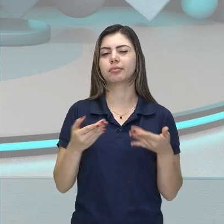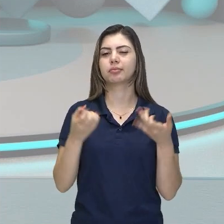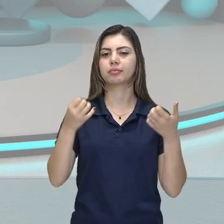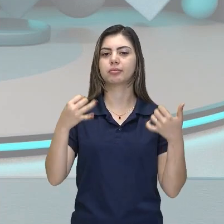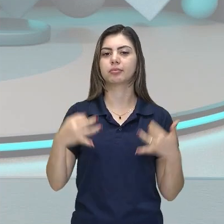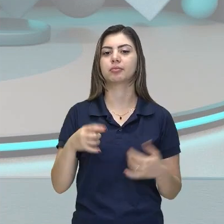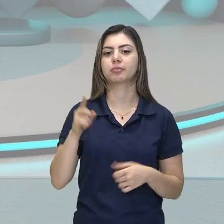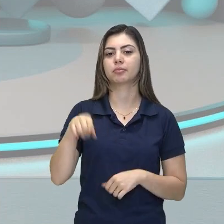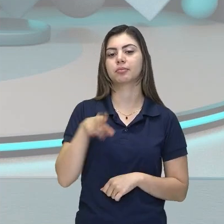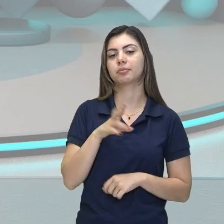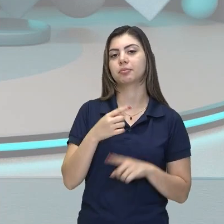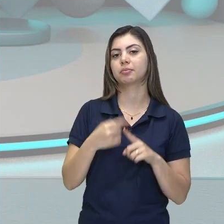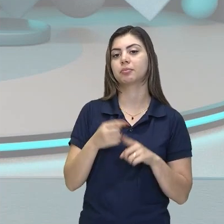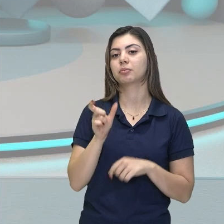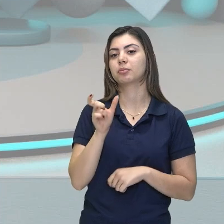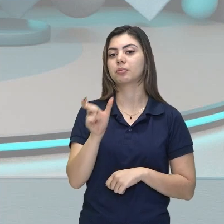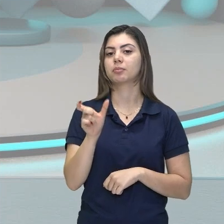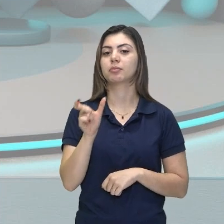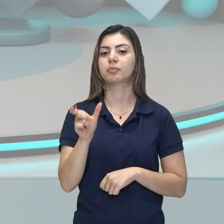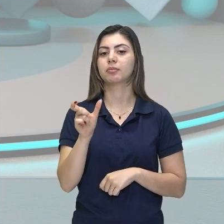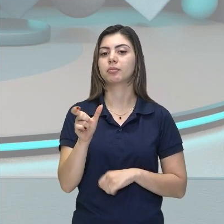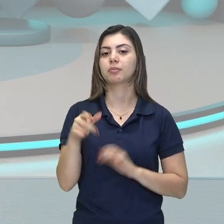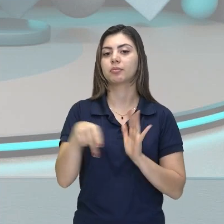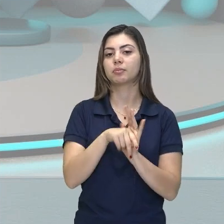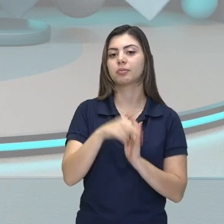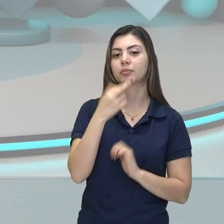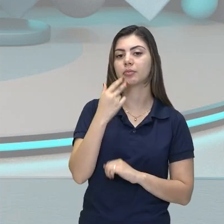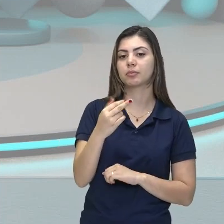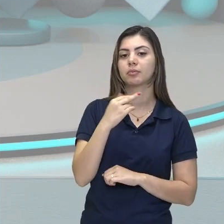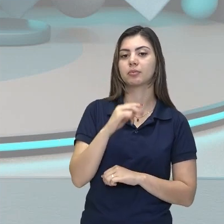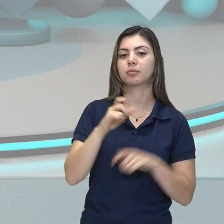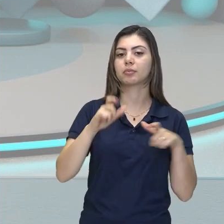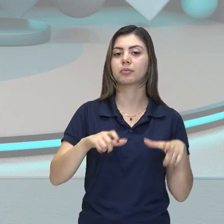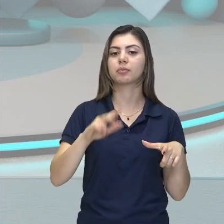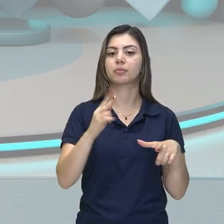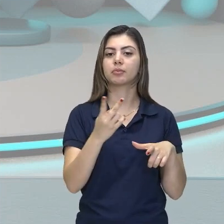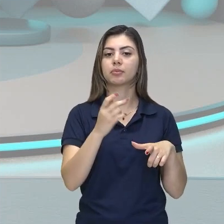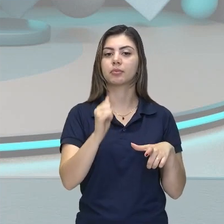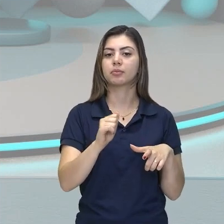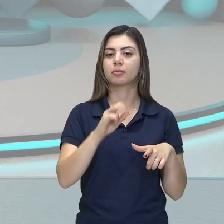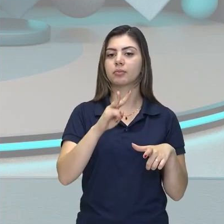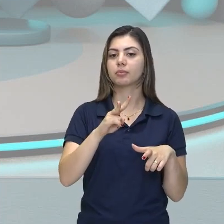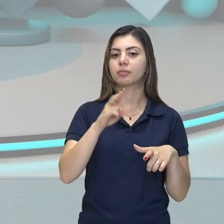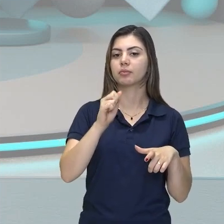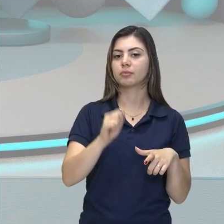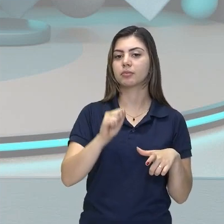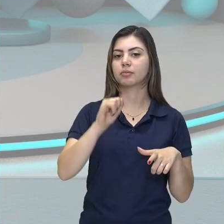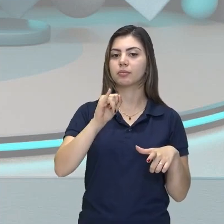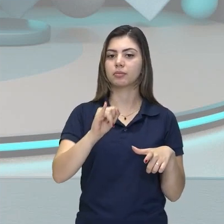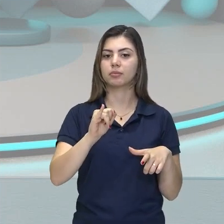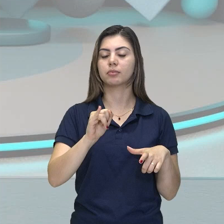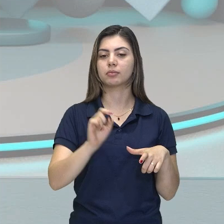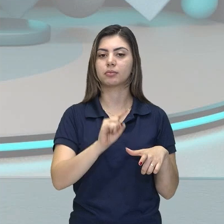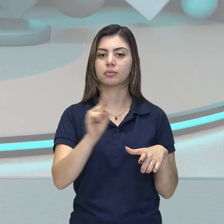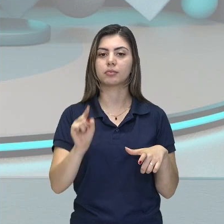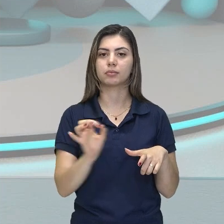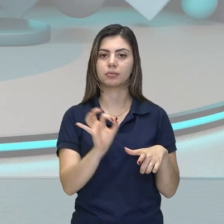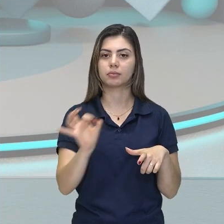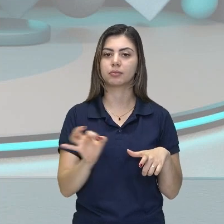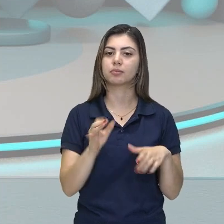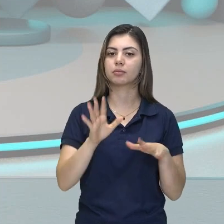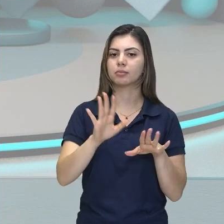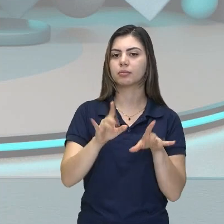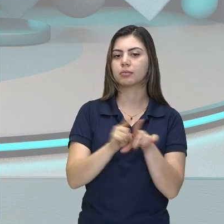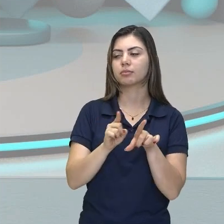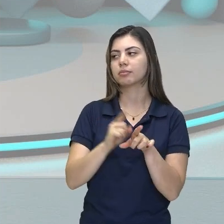é chamado na língua havaiana, né, currou e yananu, né? Então tem outros nomes, mas isso